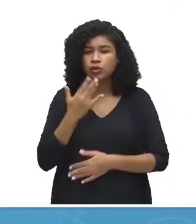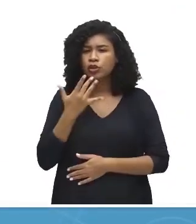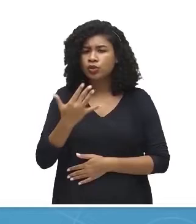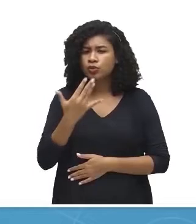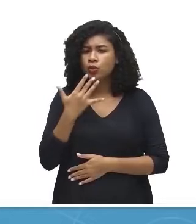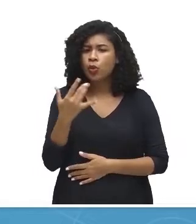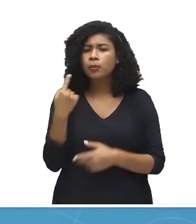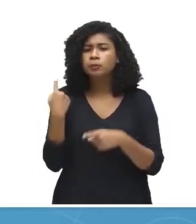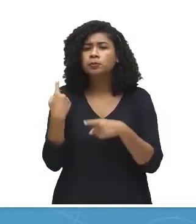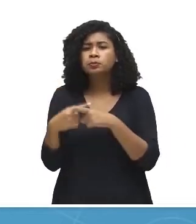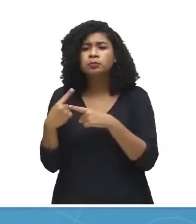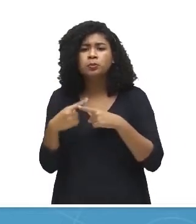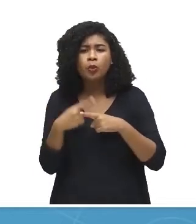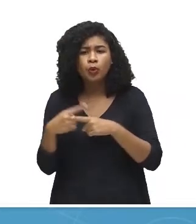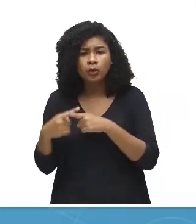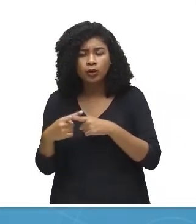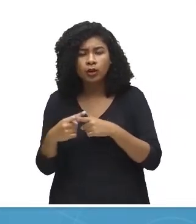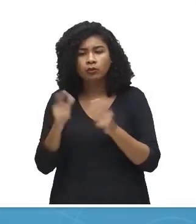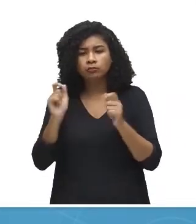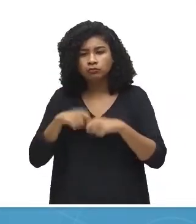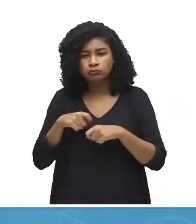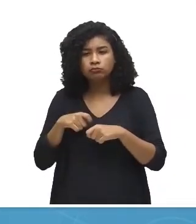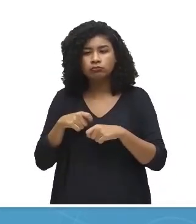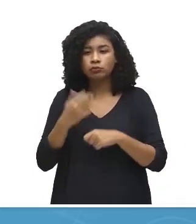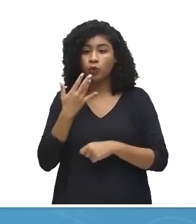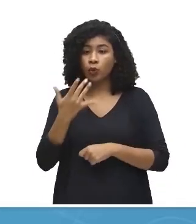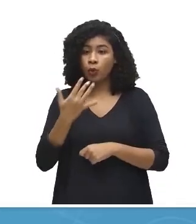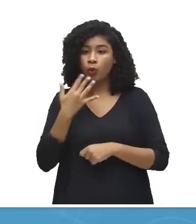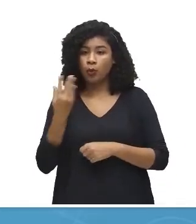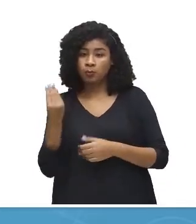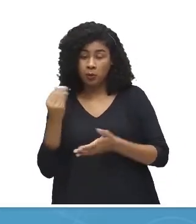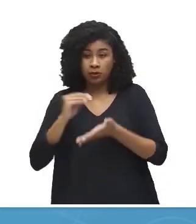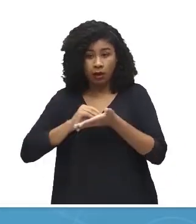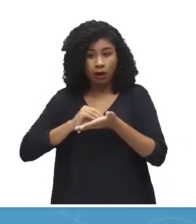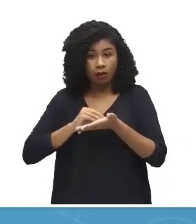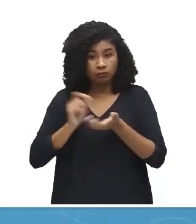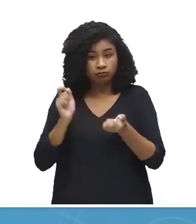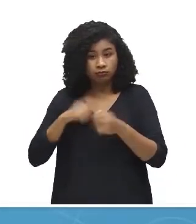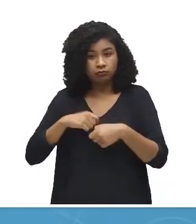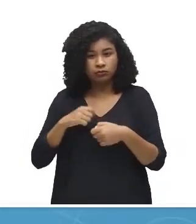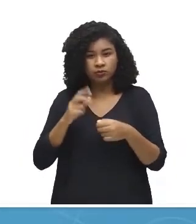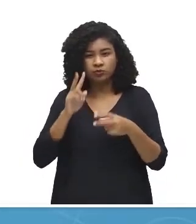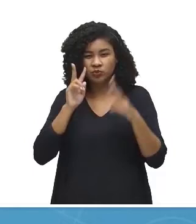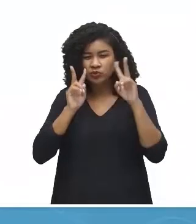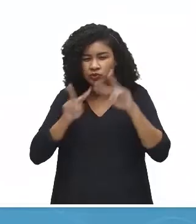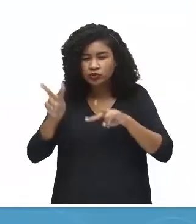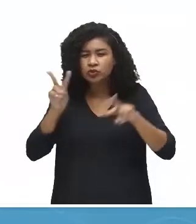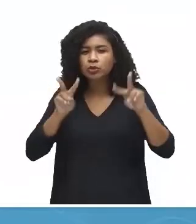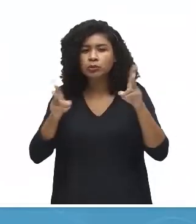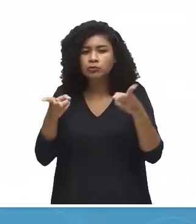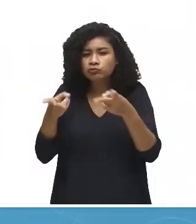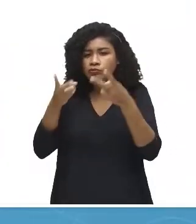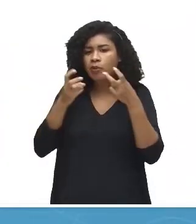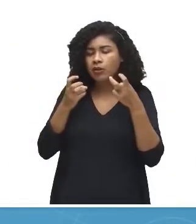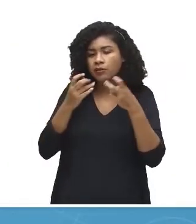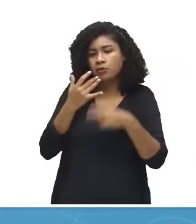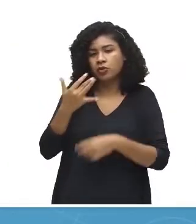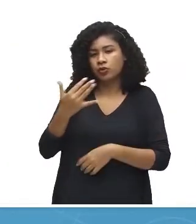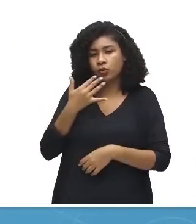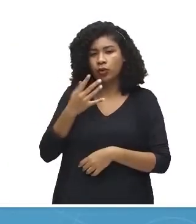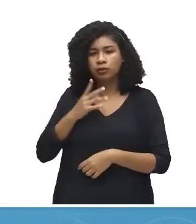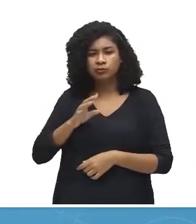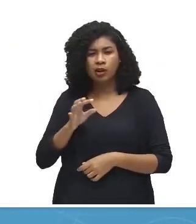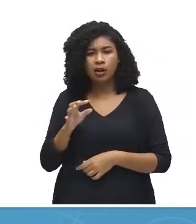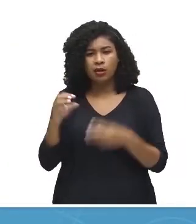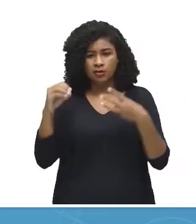porque foram usados corantes, tá? E aí por isso que ficou colorido, né? E aí a gente vê que as células são bem